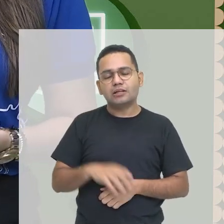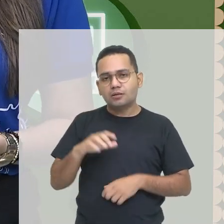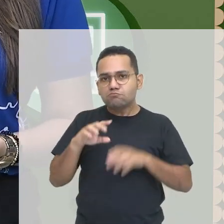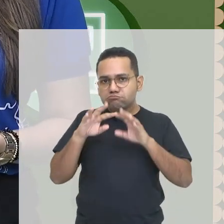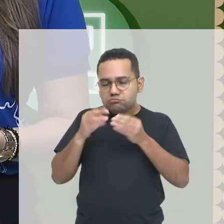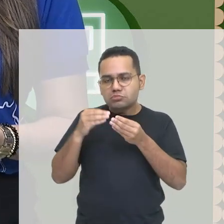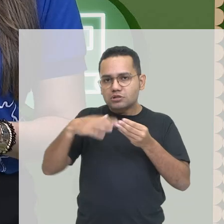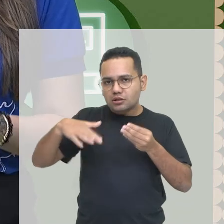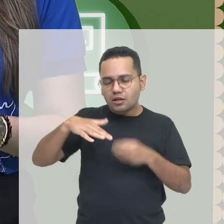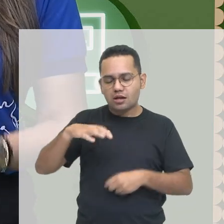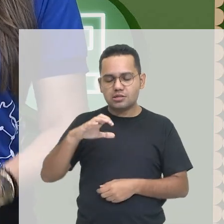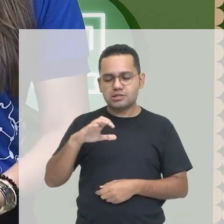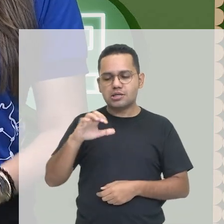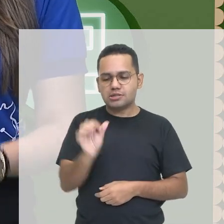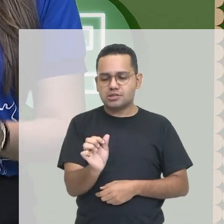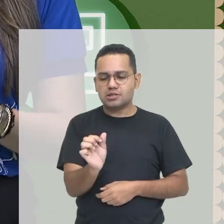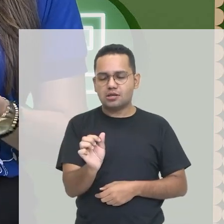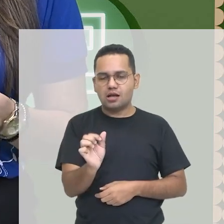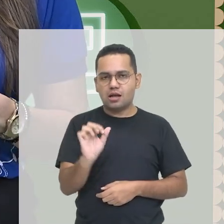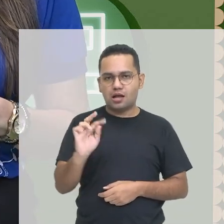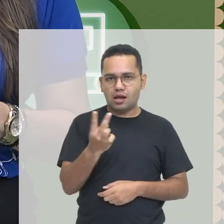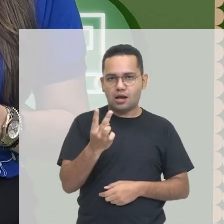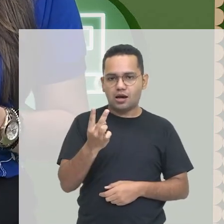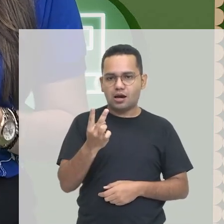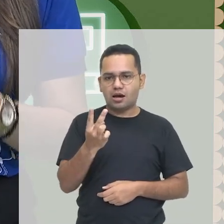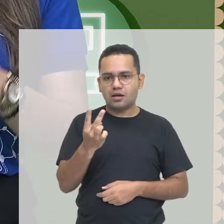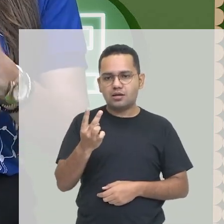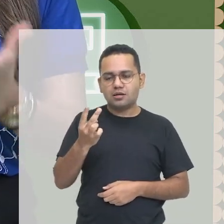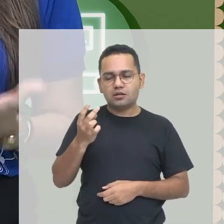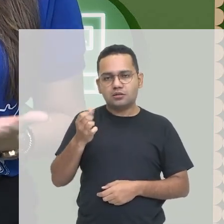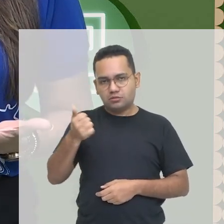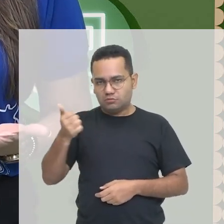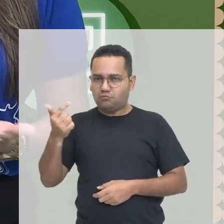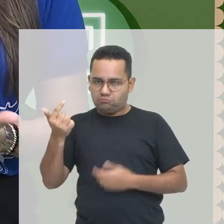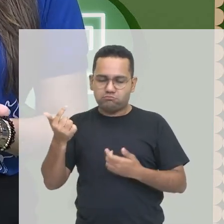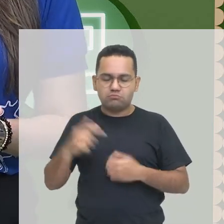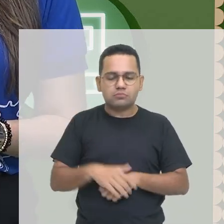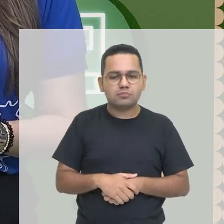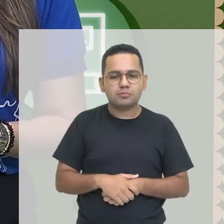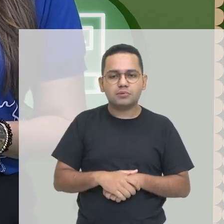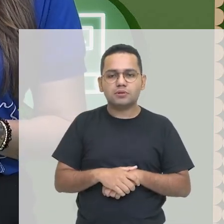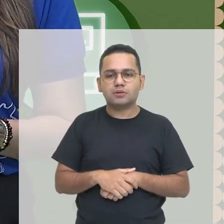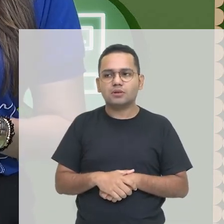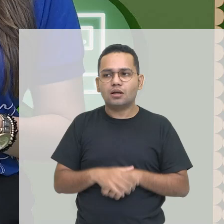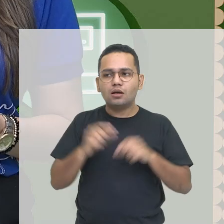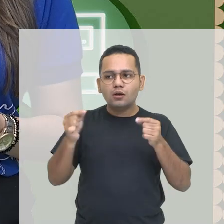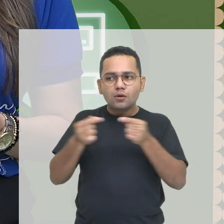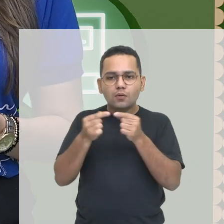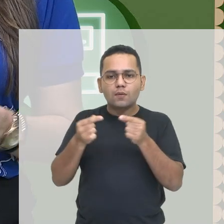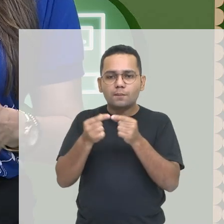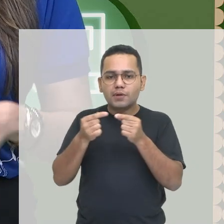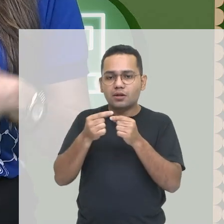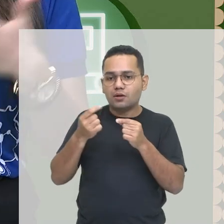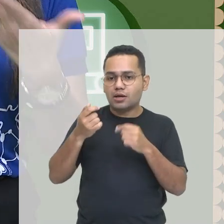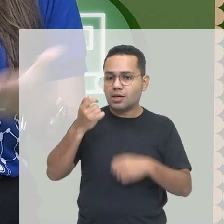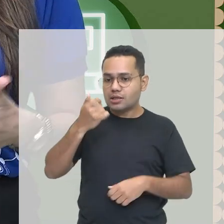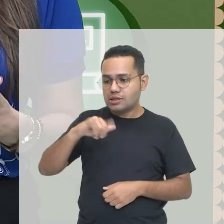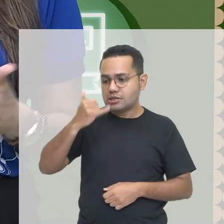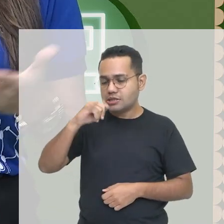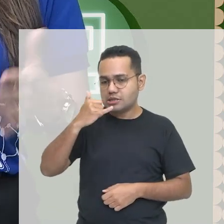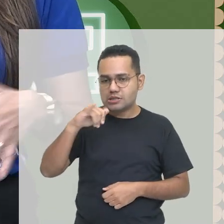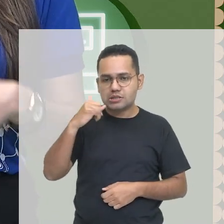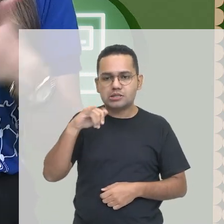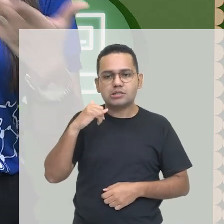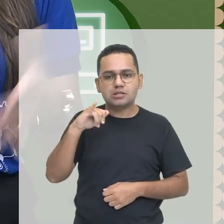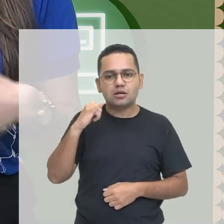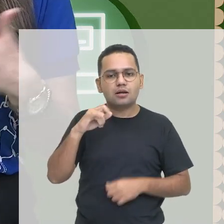C6H12O6. E é essa glicose, a quebra dessa glicose, que eles vão ter a energia necessária para